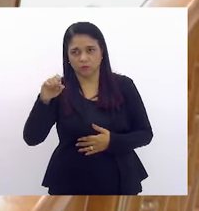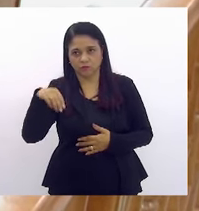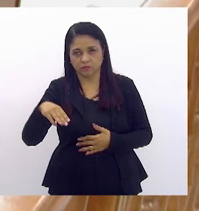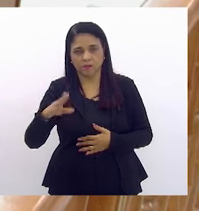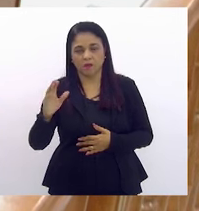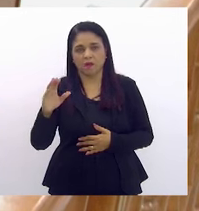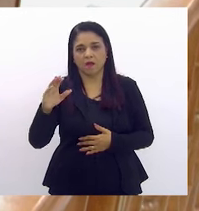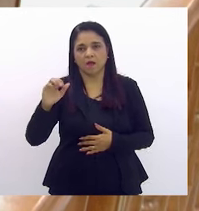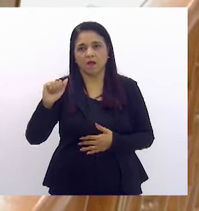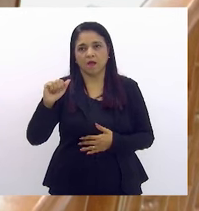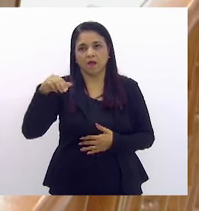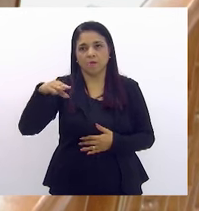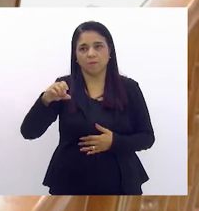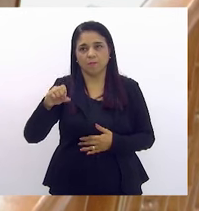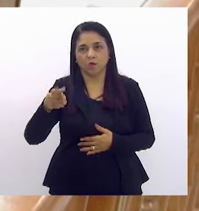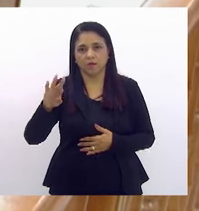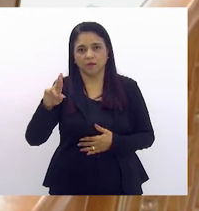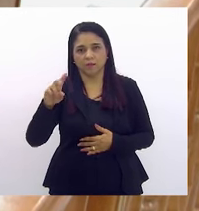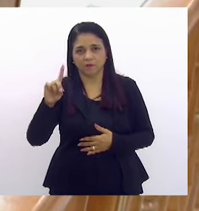Já saiu?